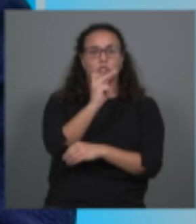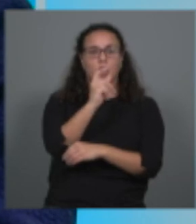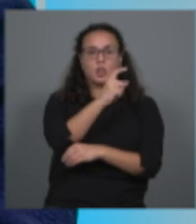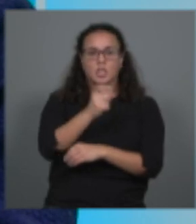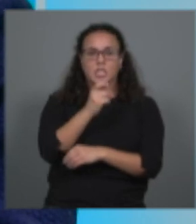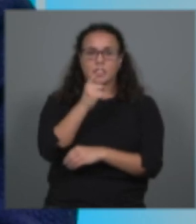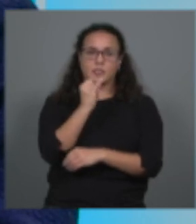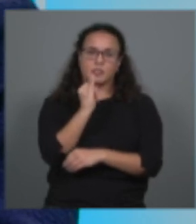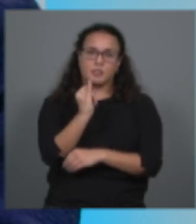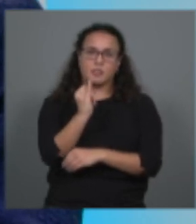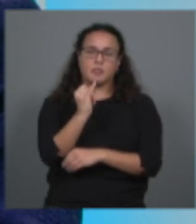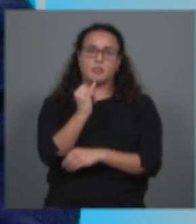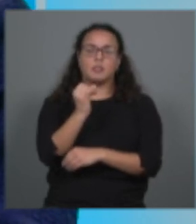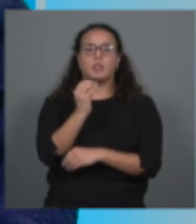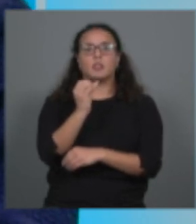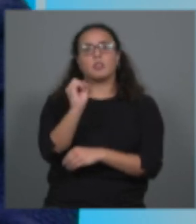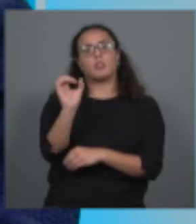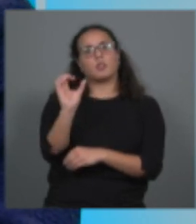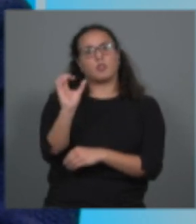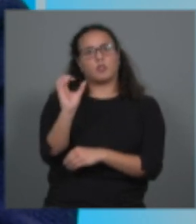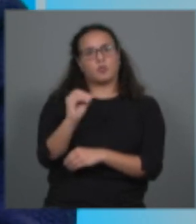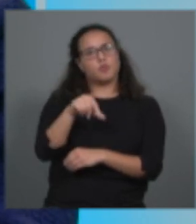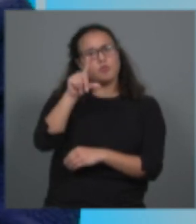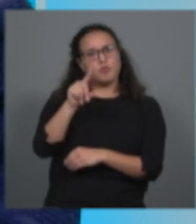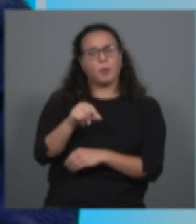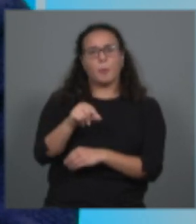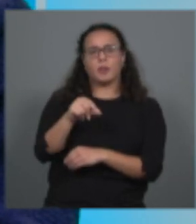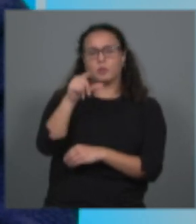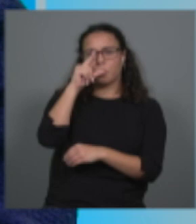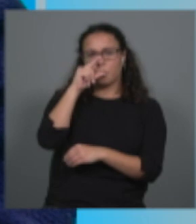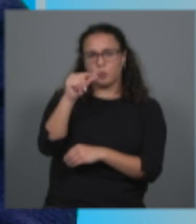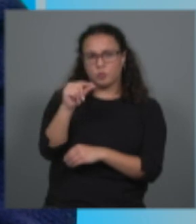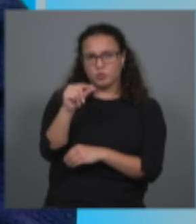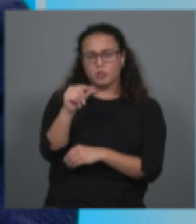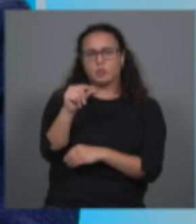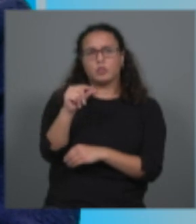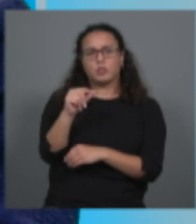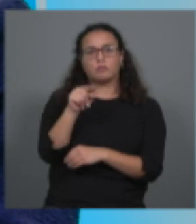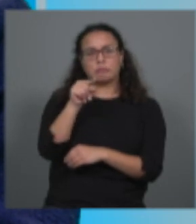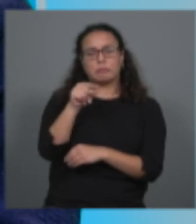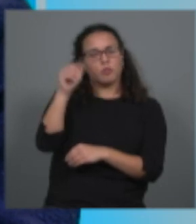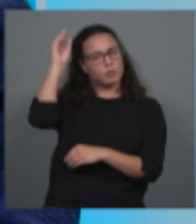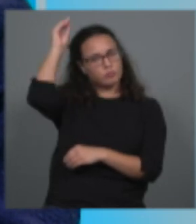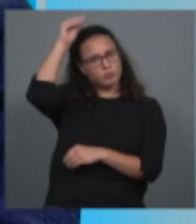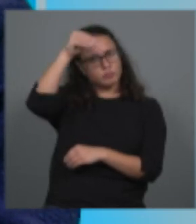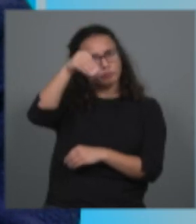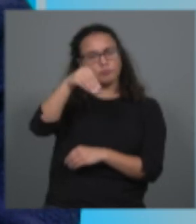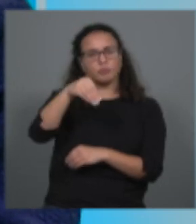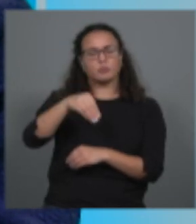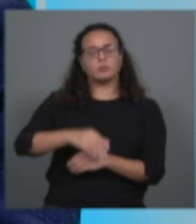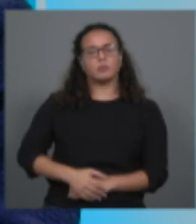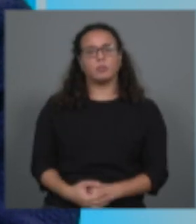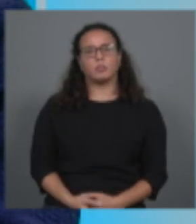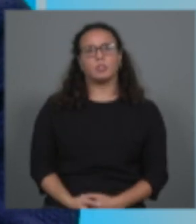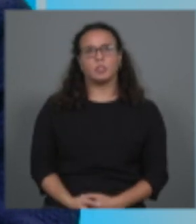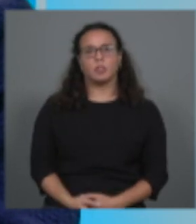se podem, ainda passam por Alcochete, a terra onde ele nasceu e onde foi batizado. Portanto,